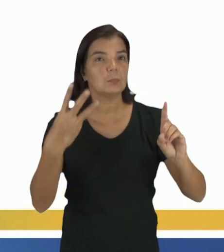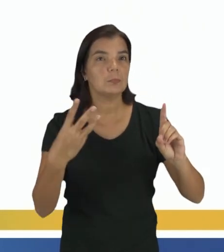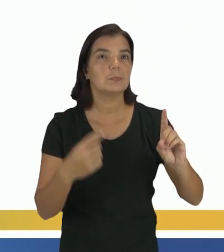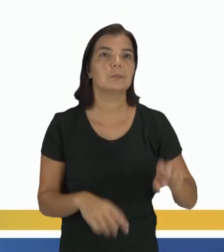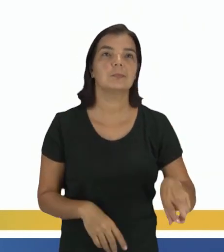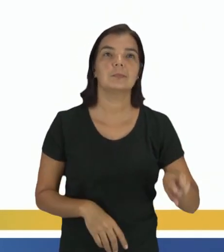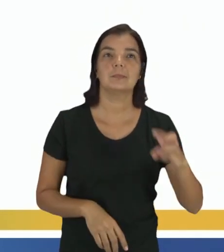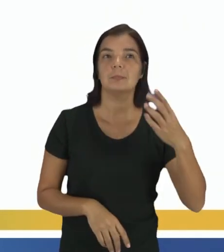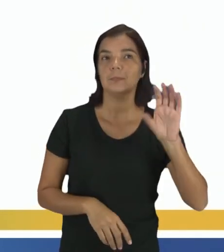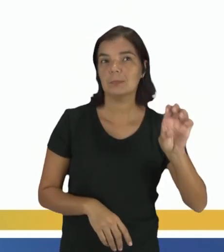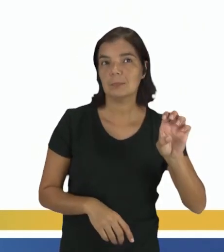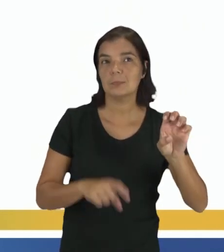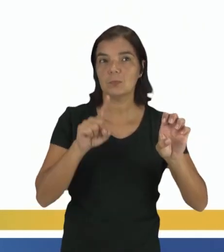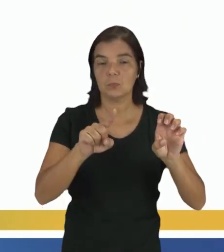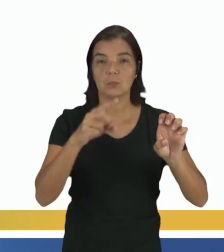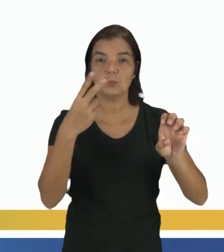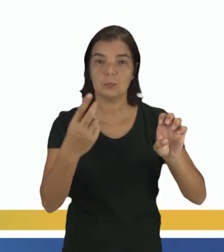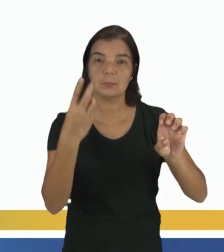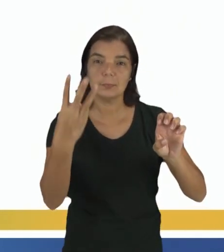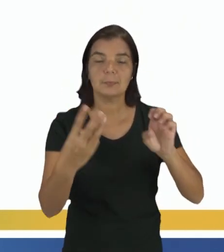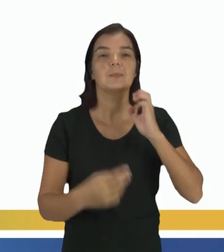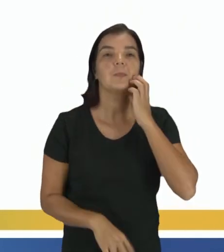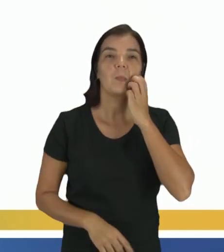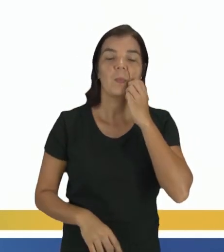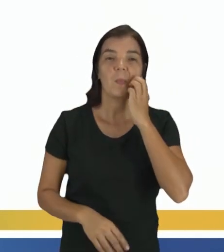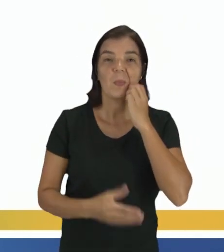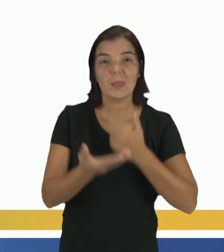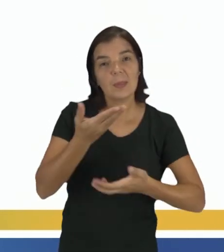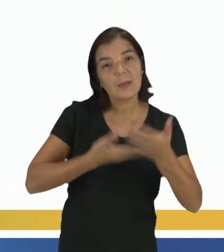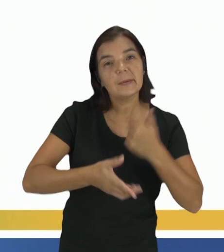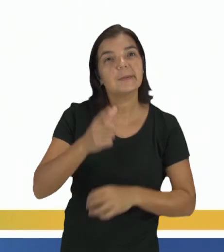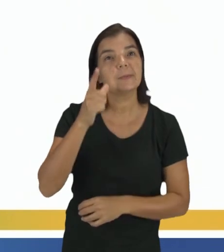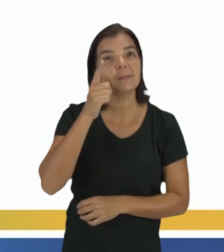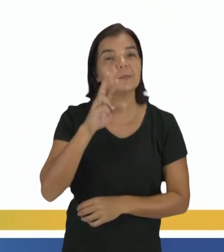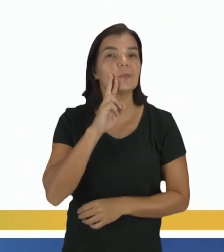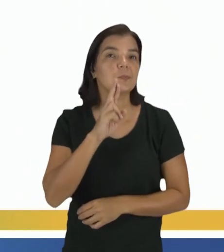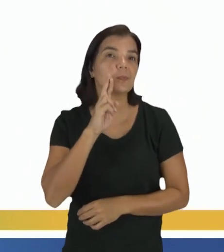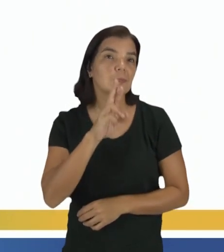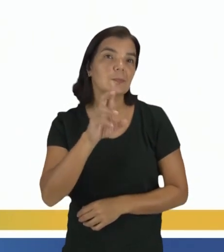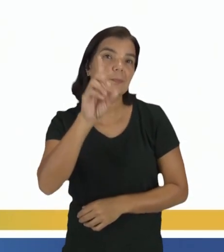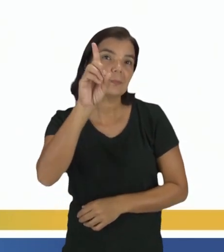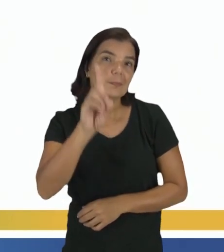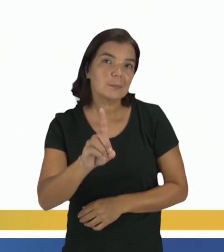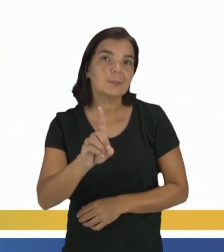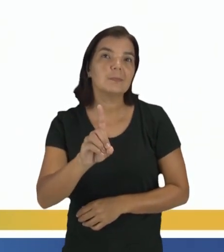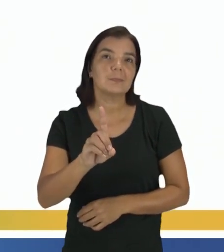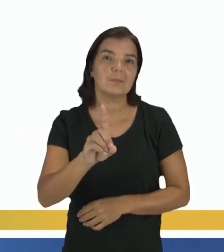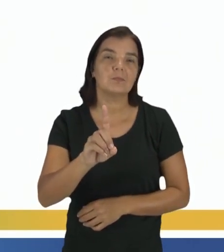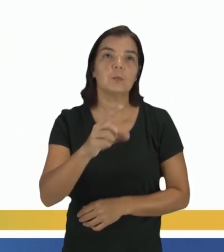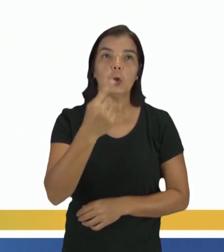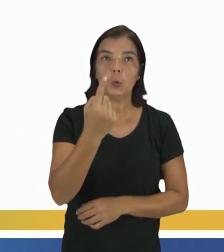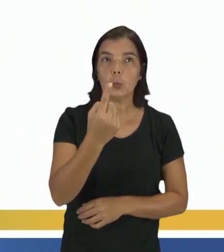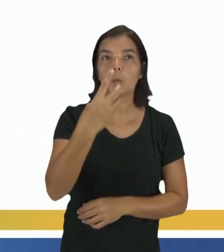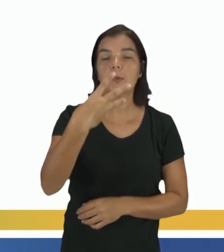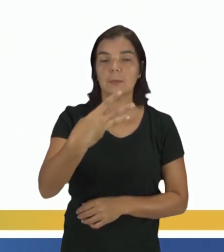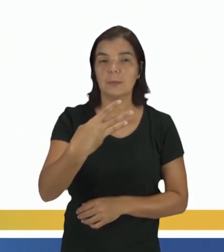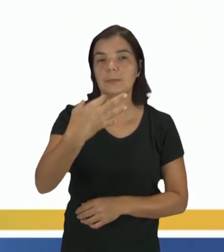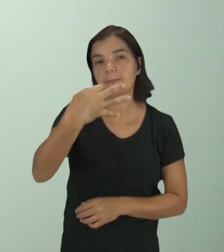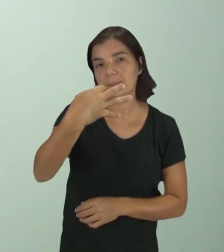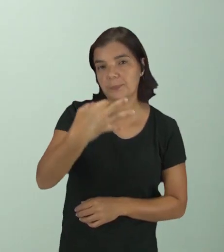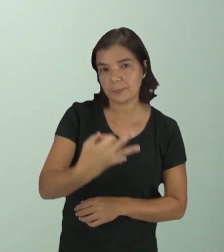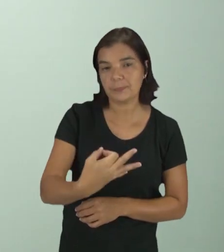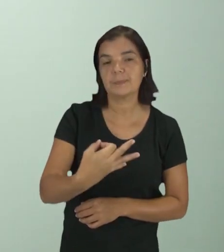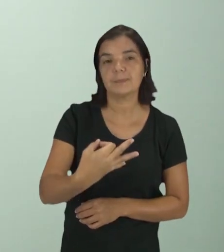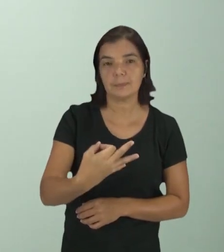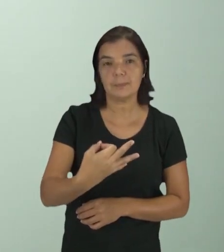E, 1, 2 e 3, né? Então, nessa relação, nós vamos chegar à alternativa correta, letra D, 1 e 3. O